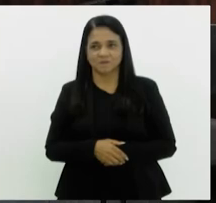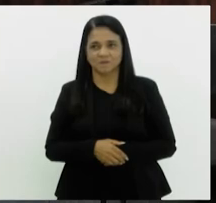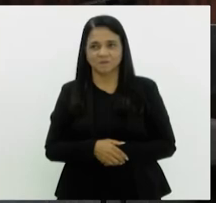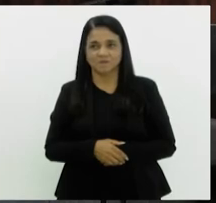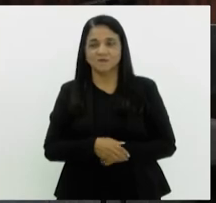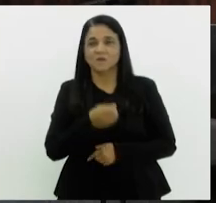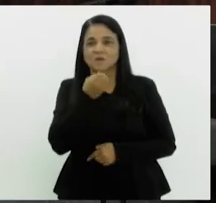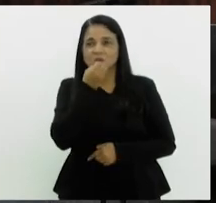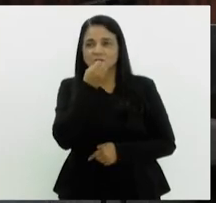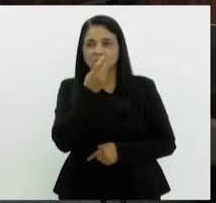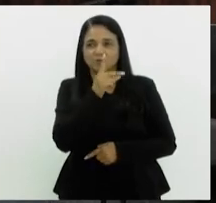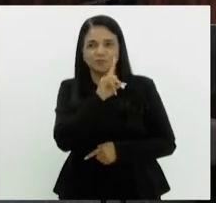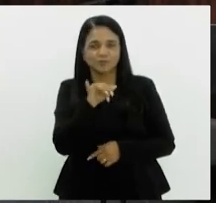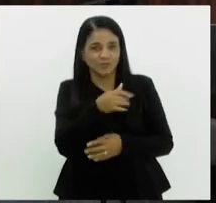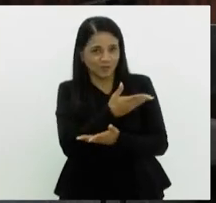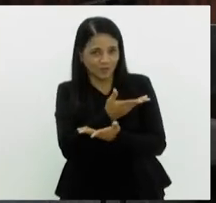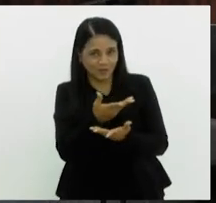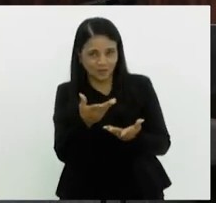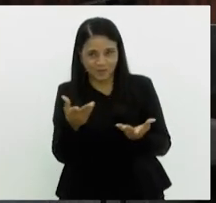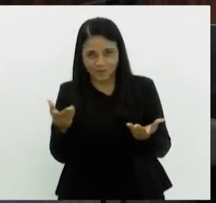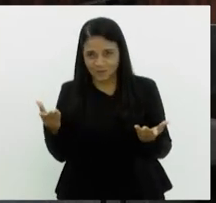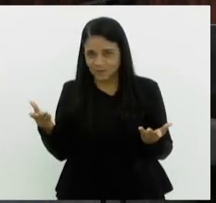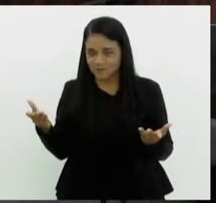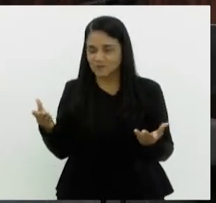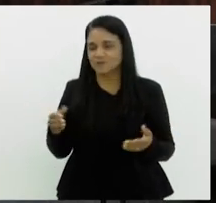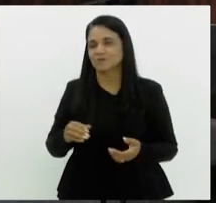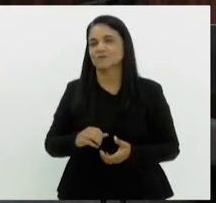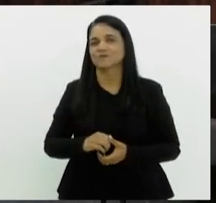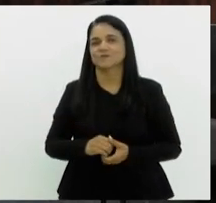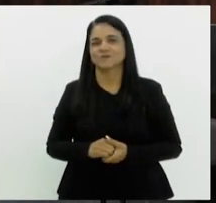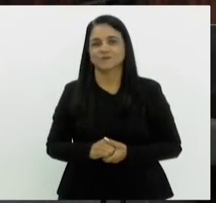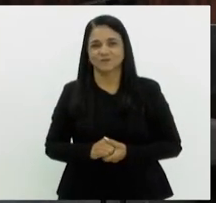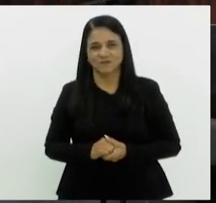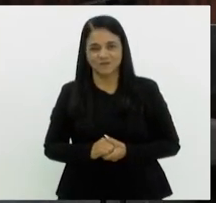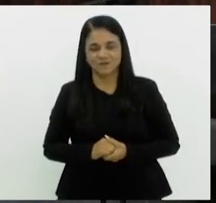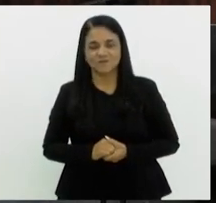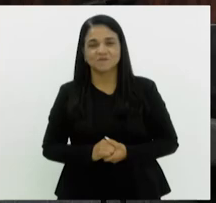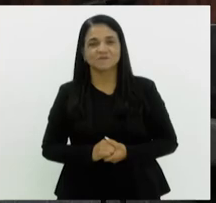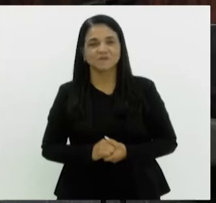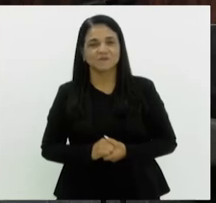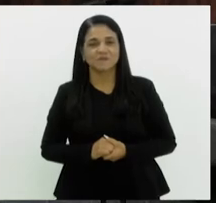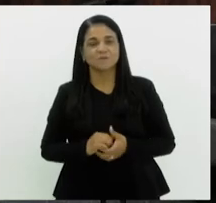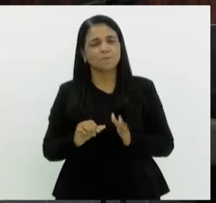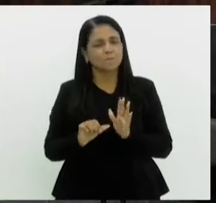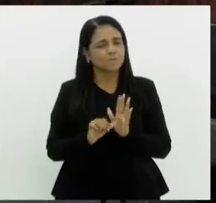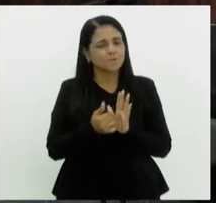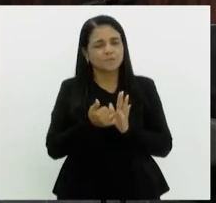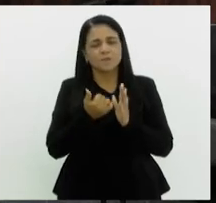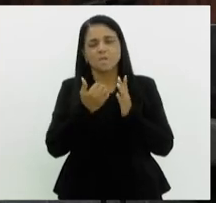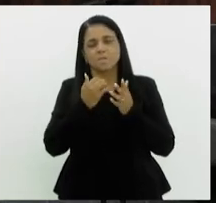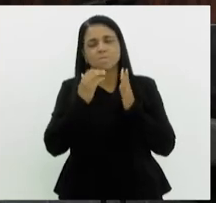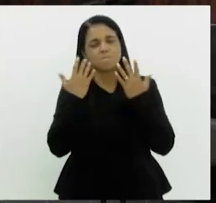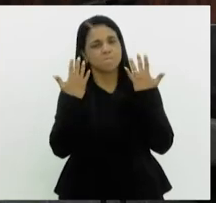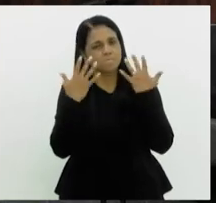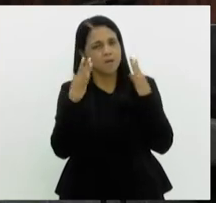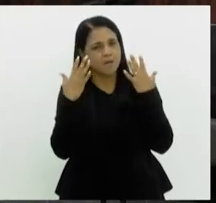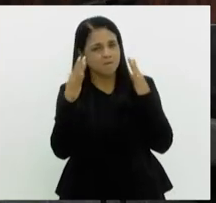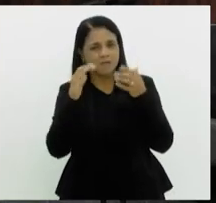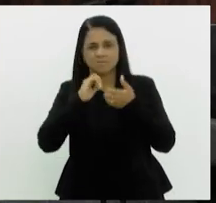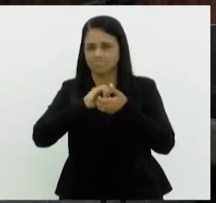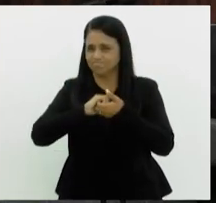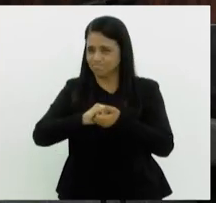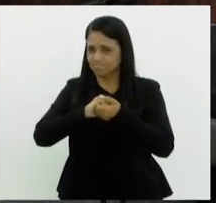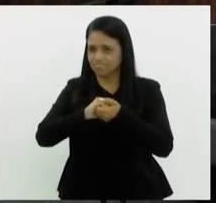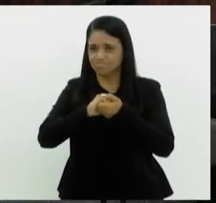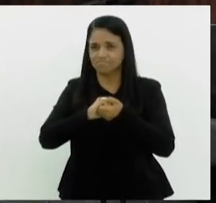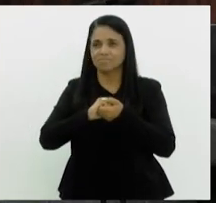Bom dia a todas, todos e todes. Eu quero, primeiramente, parabenizar a Vossa